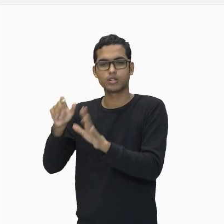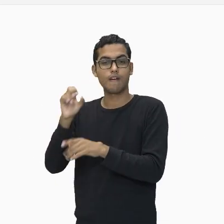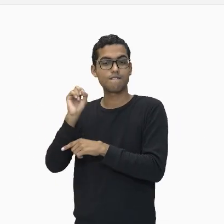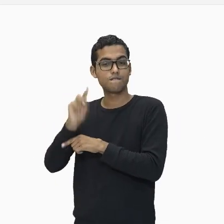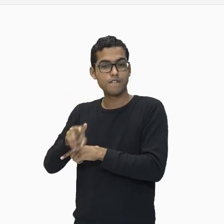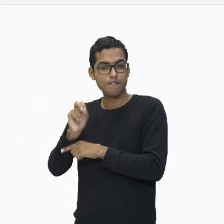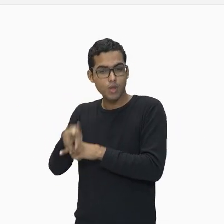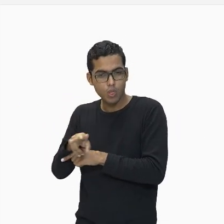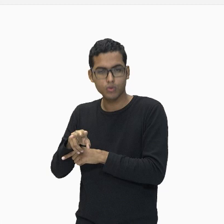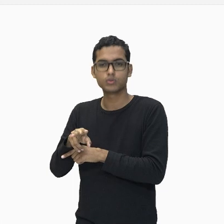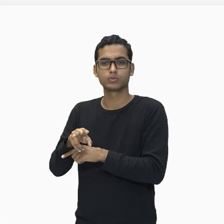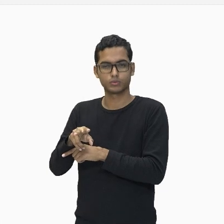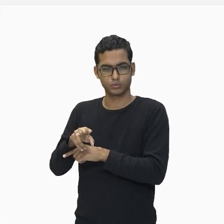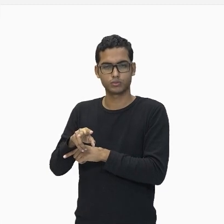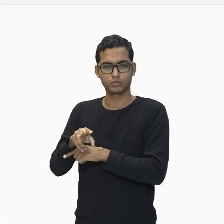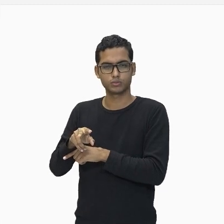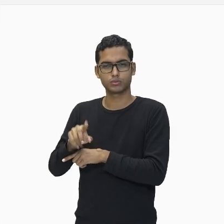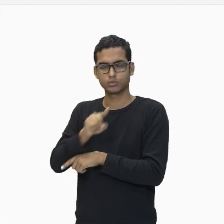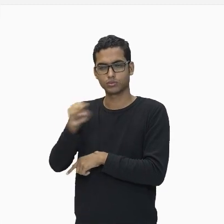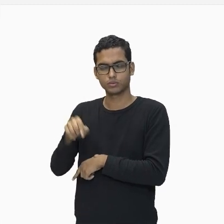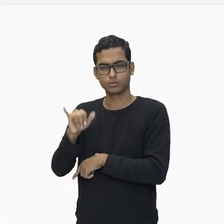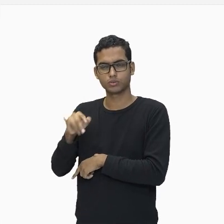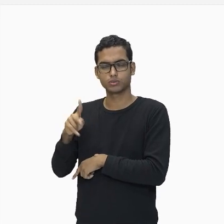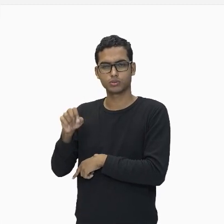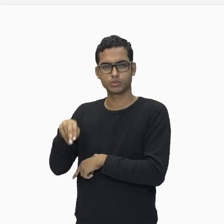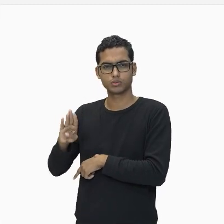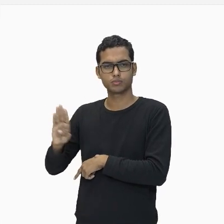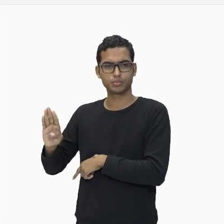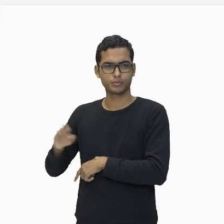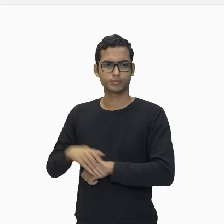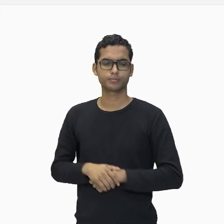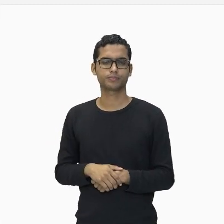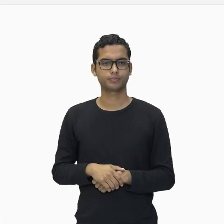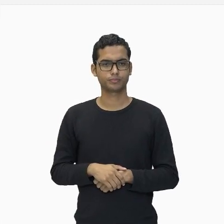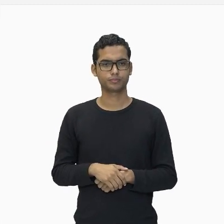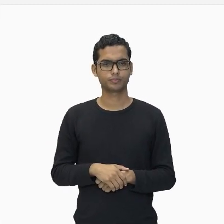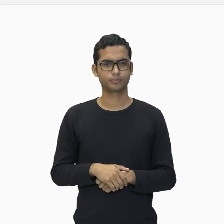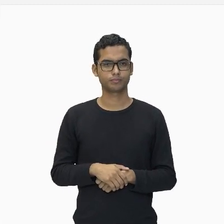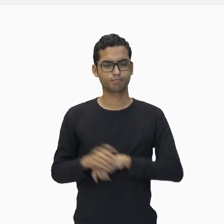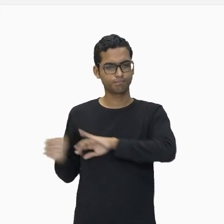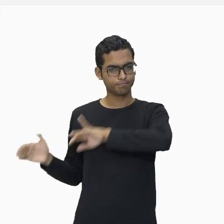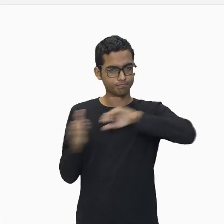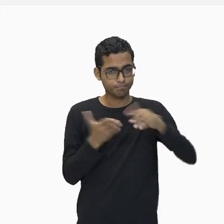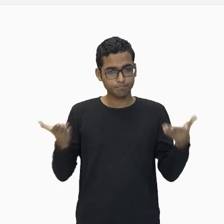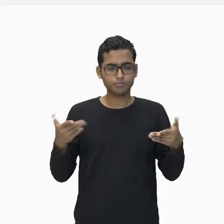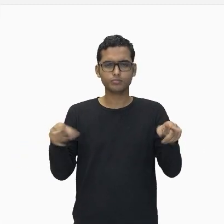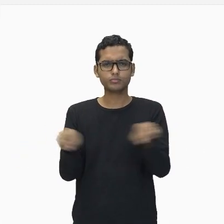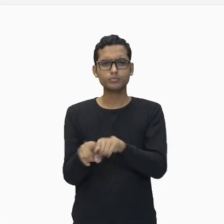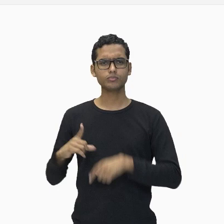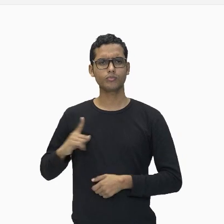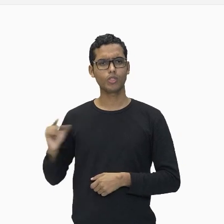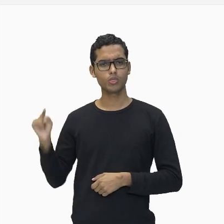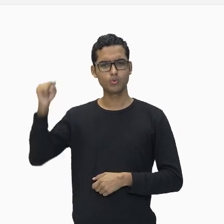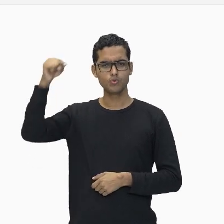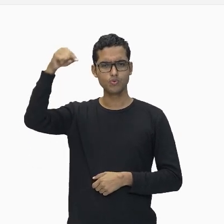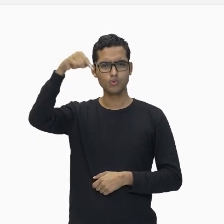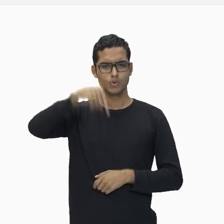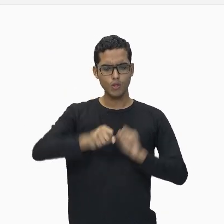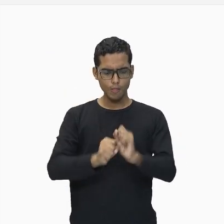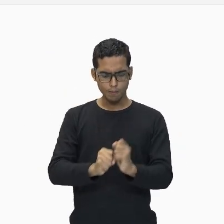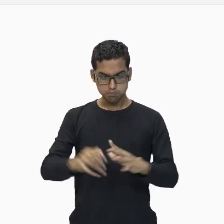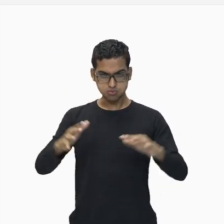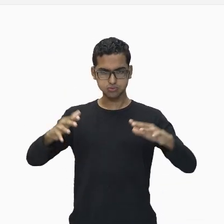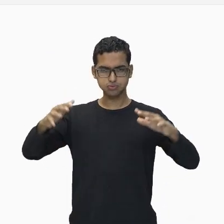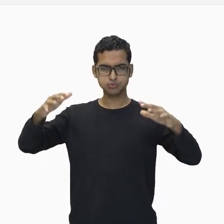Zilon B. Vamos adiante agora. Falaremos agora sobre as bombas atômicas de Hiroshima e